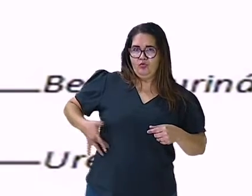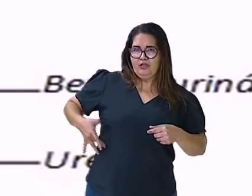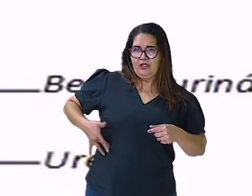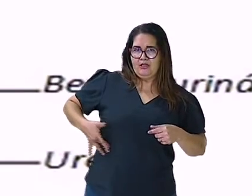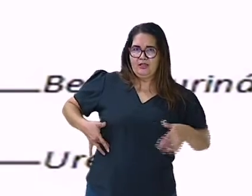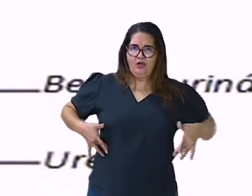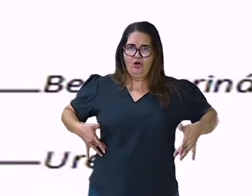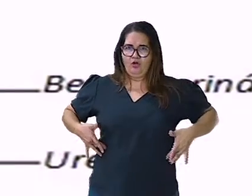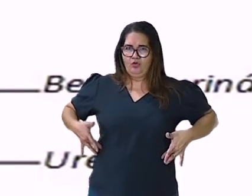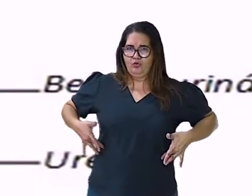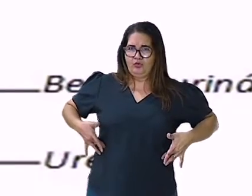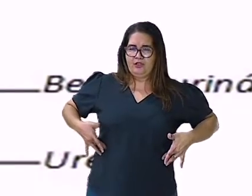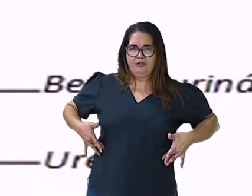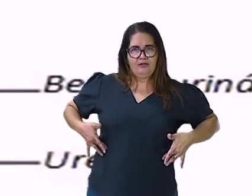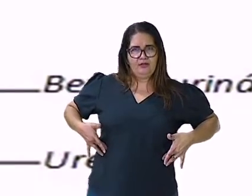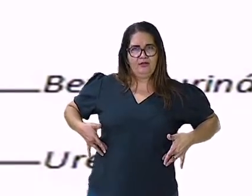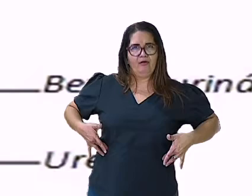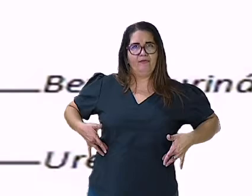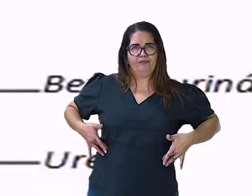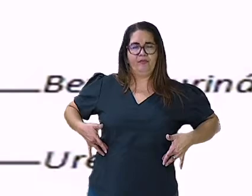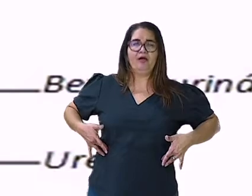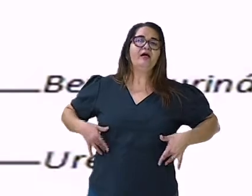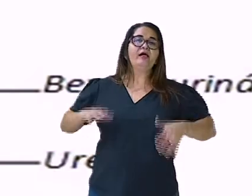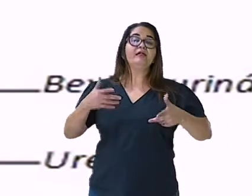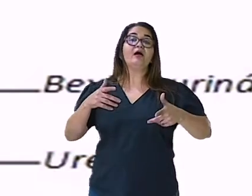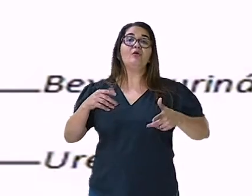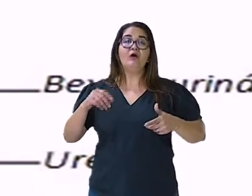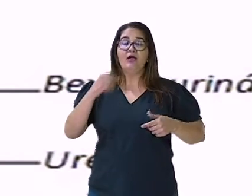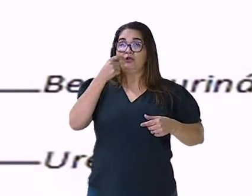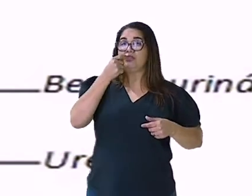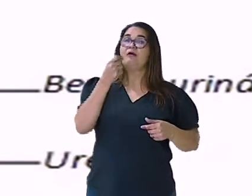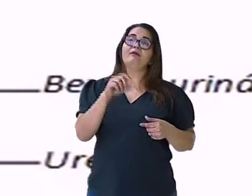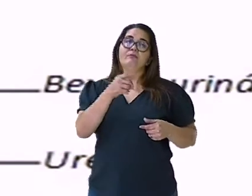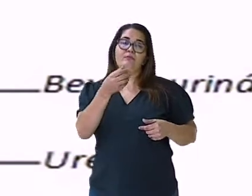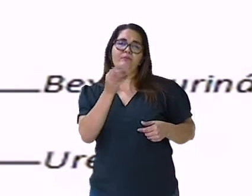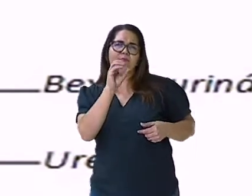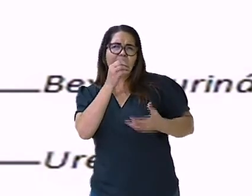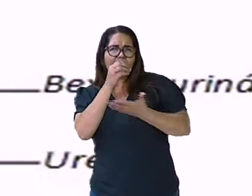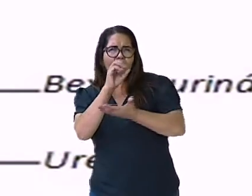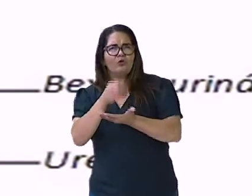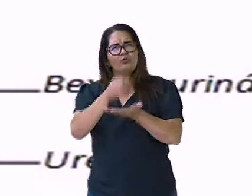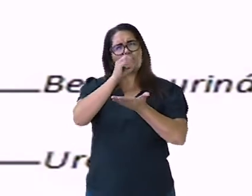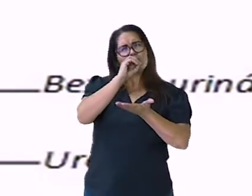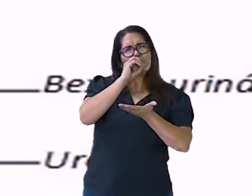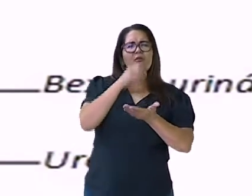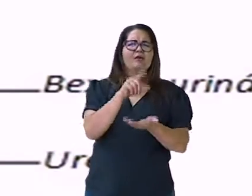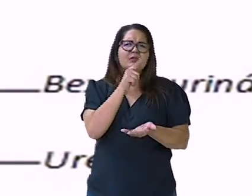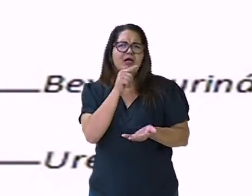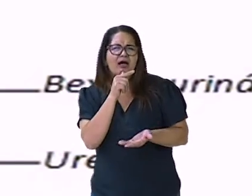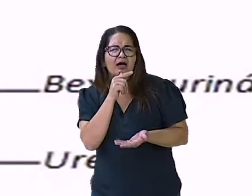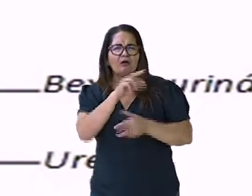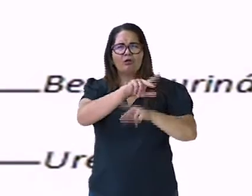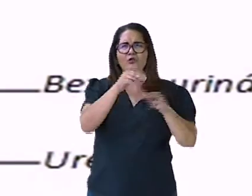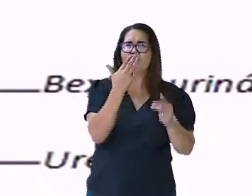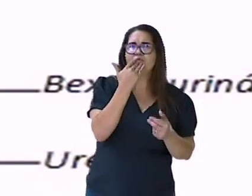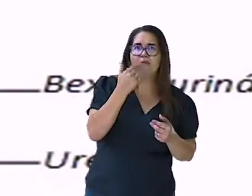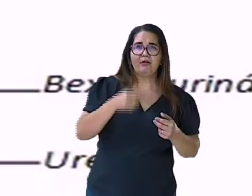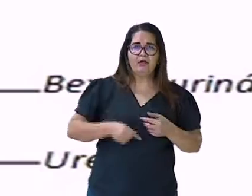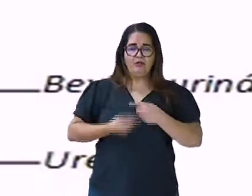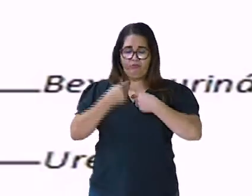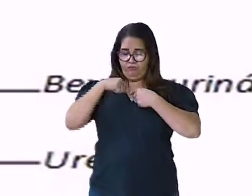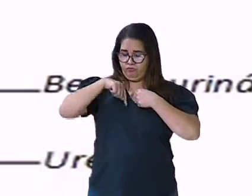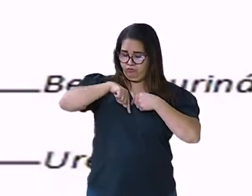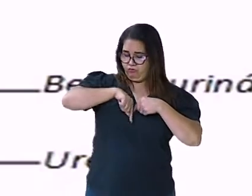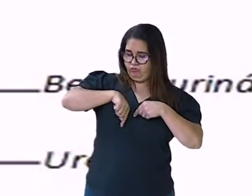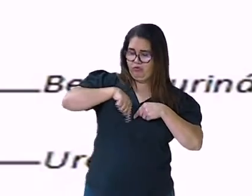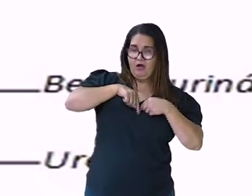este e excretam elas. Eles usam as ondas peristálticas. Vocês se lembram dos